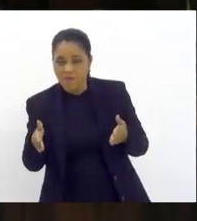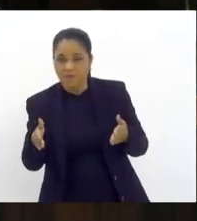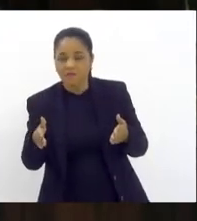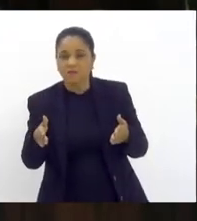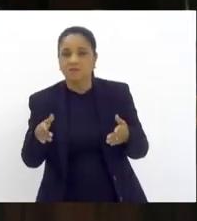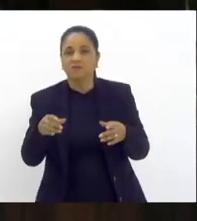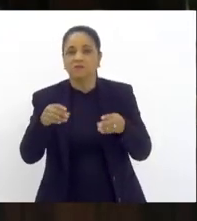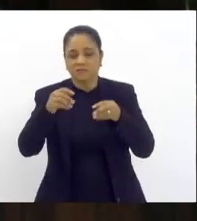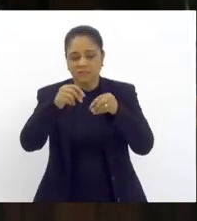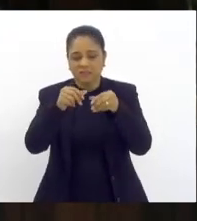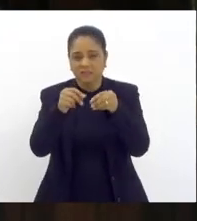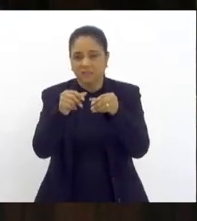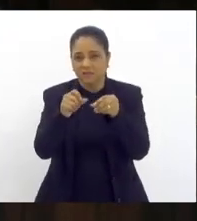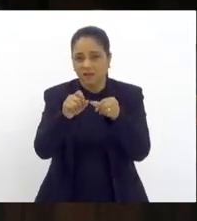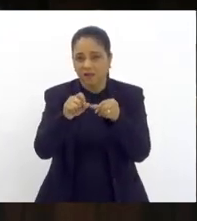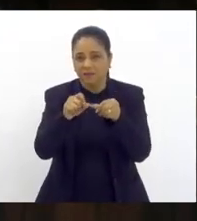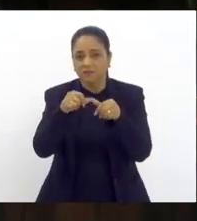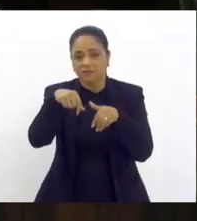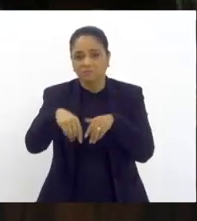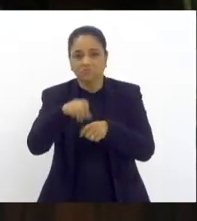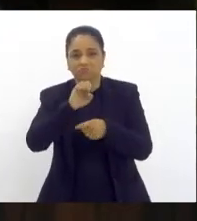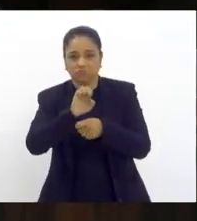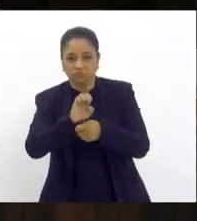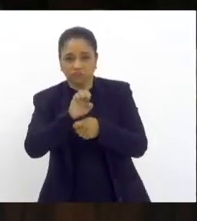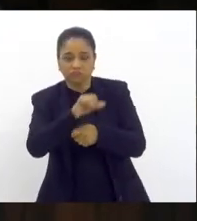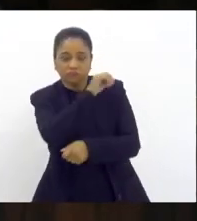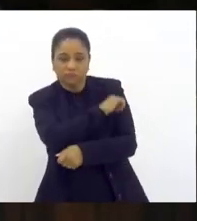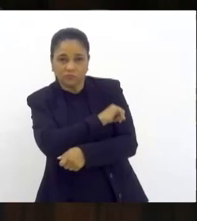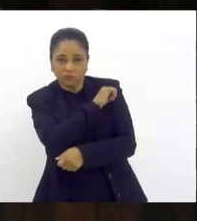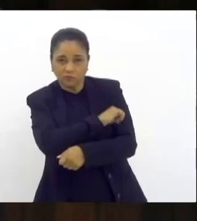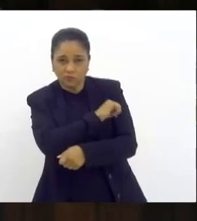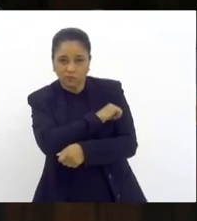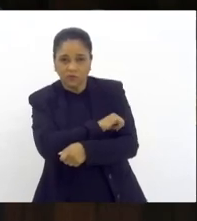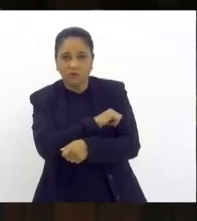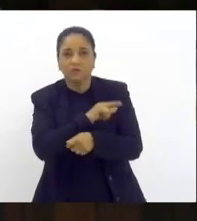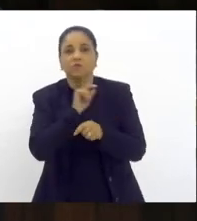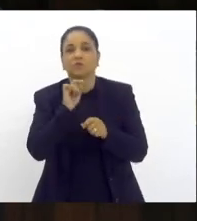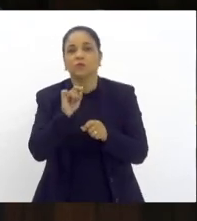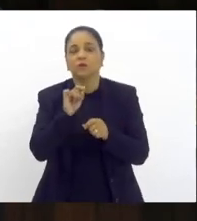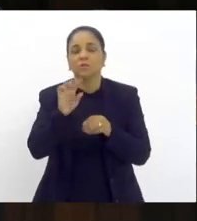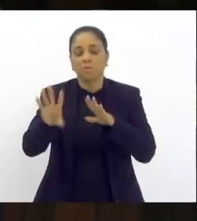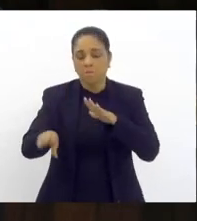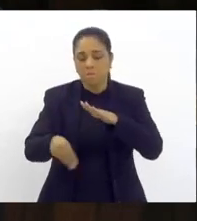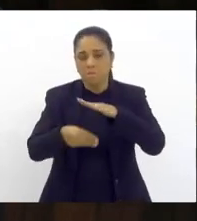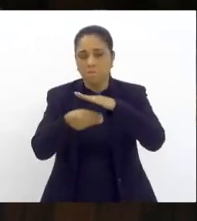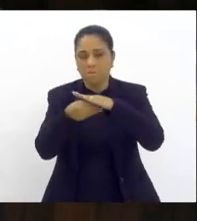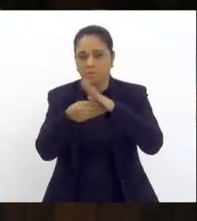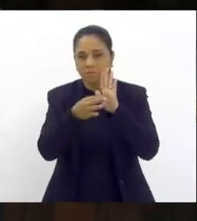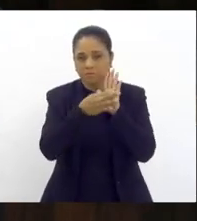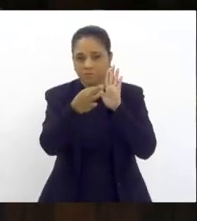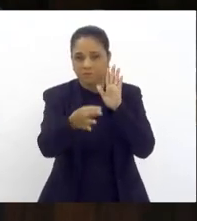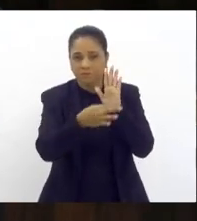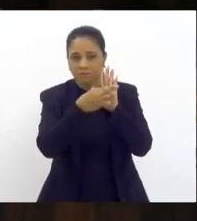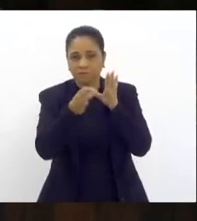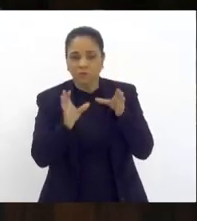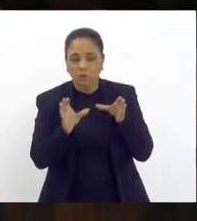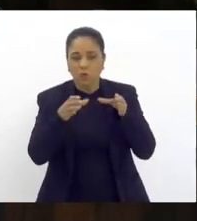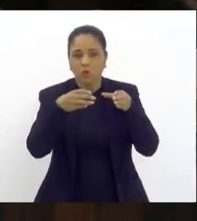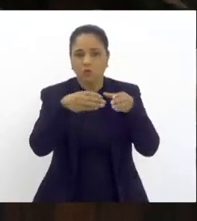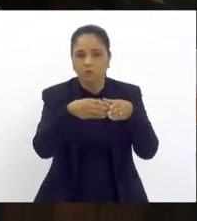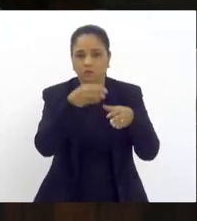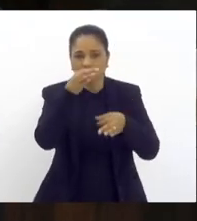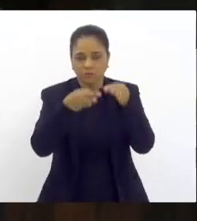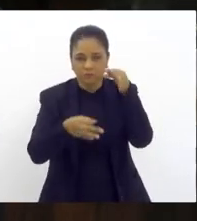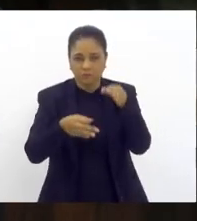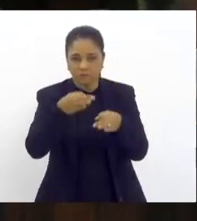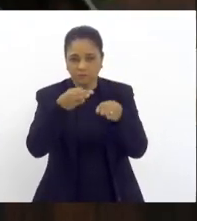sais no estado do Rio de Janeiro e da outras providências, pendendo de pareceres das comissões de Constituição e Justiça,